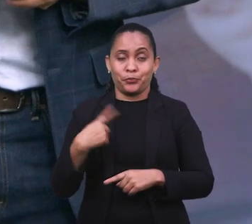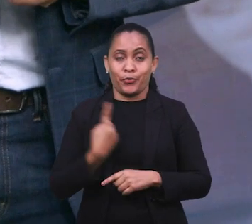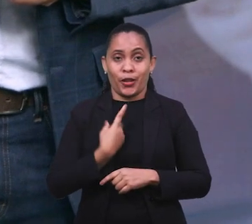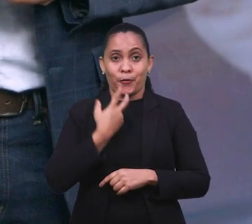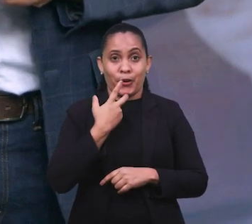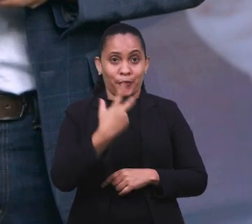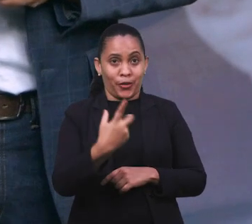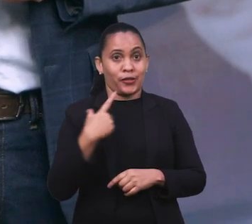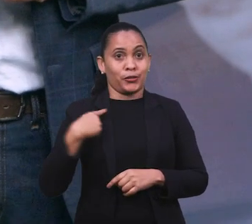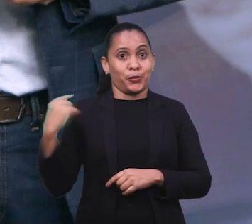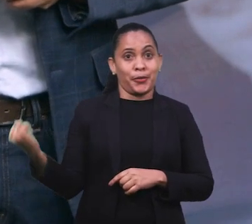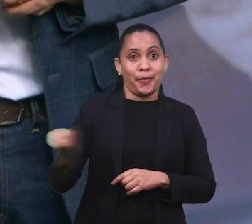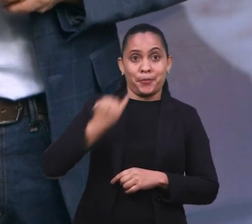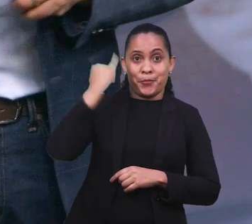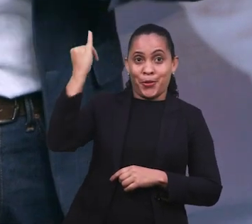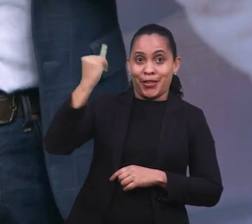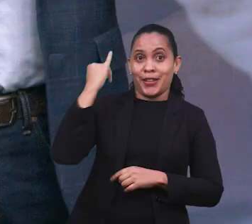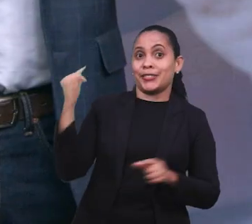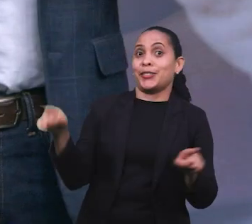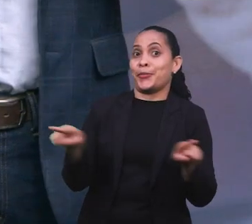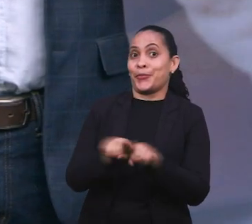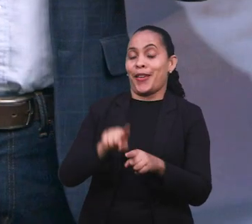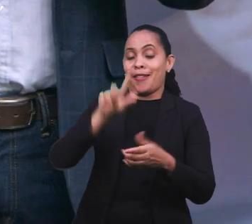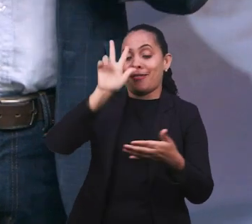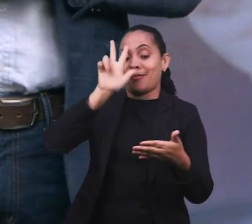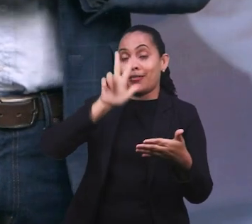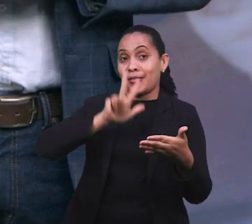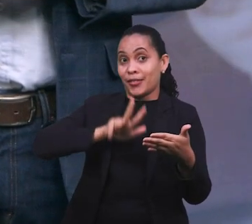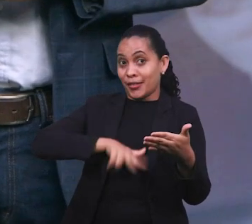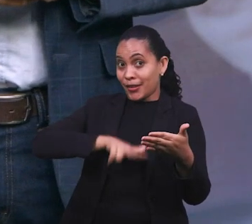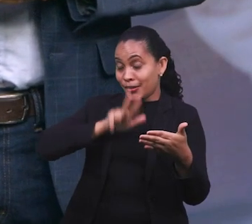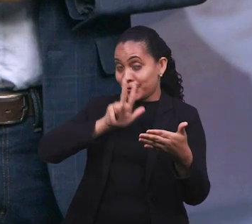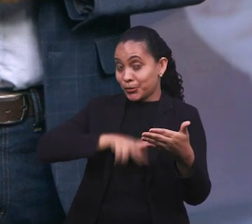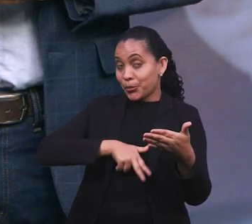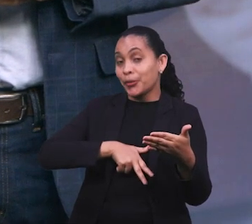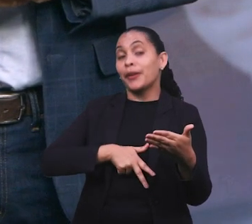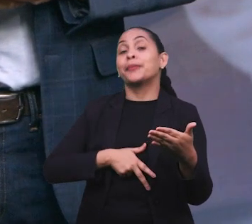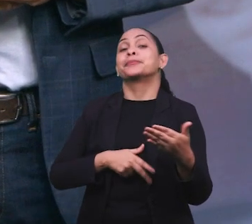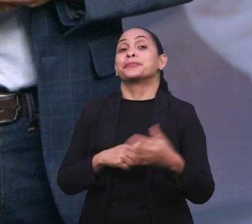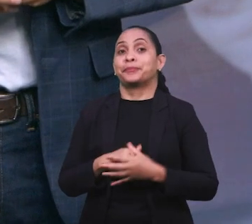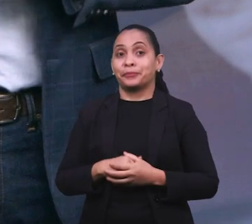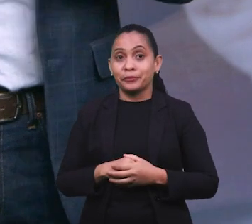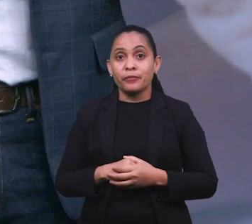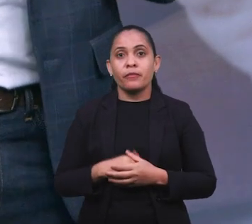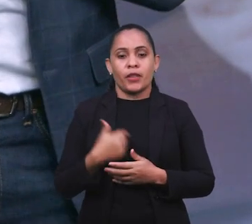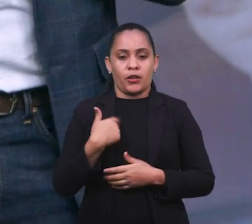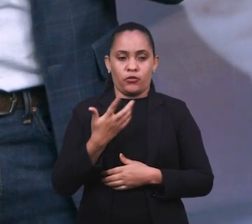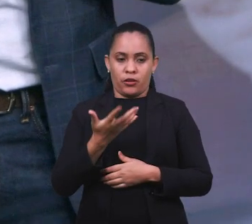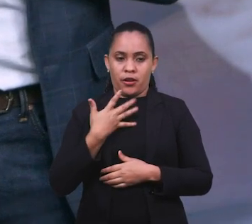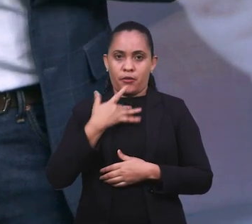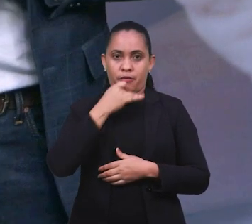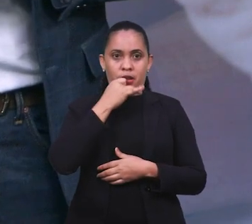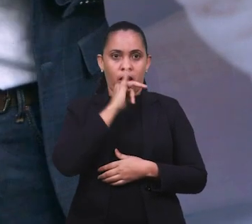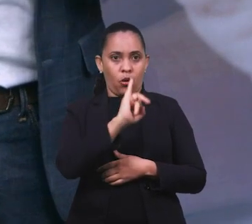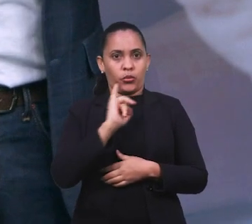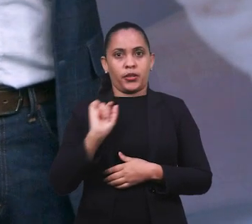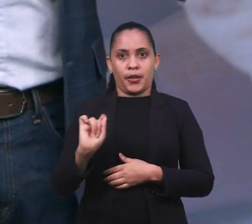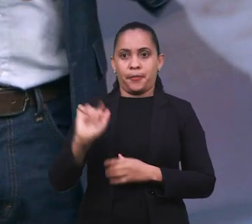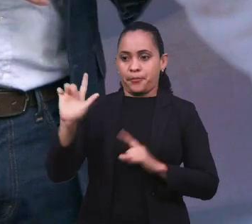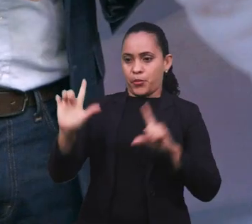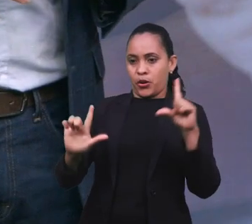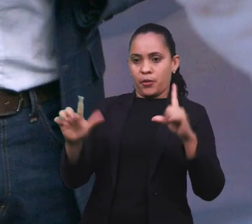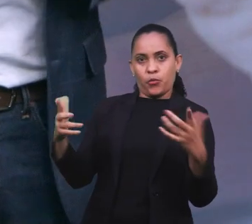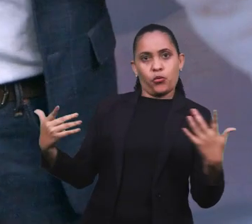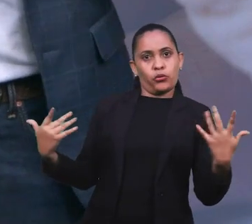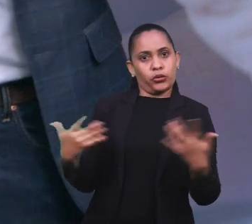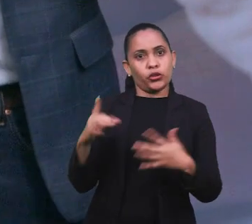vamos falar sobre a importância da leitura para concursos públicos. Eu quero já adiantar que esse